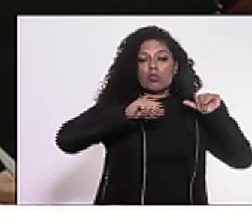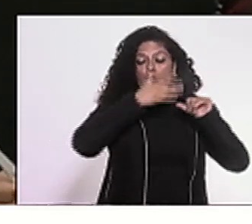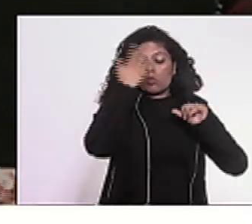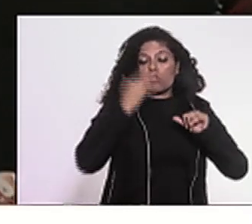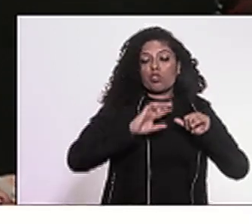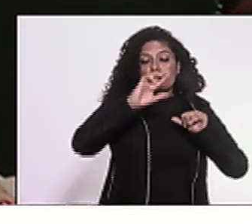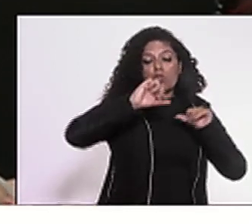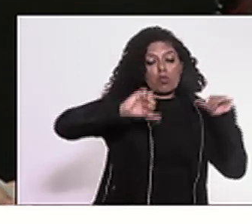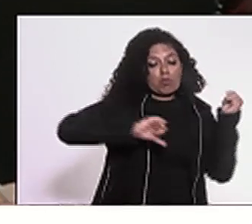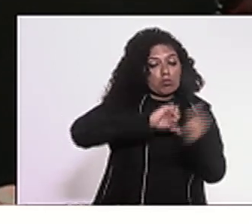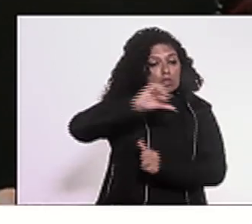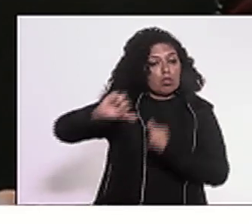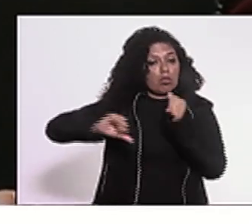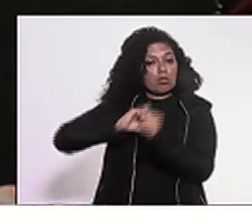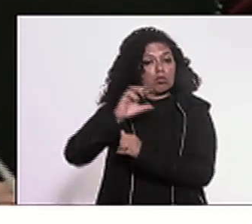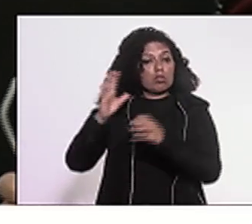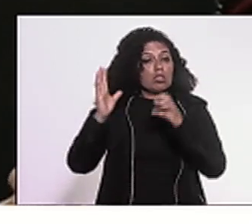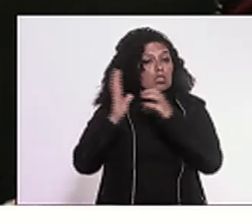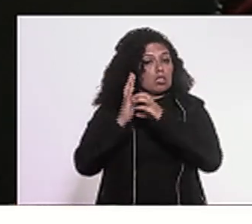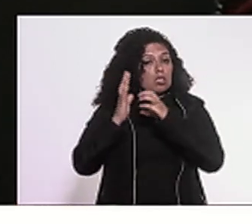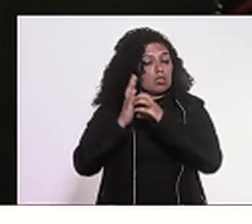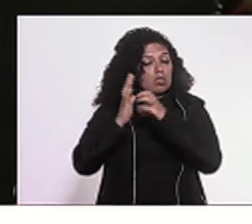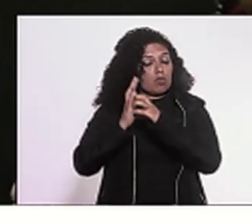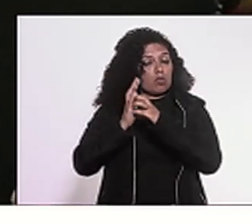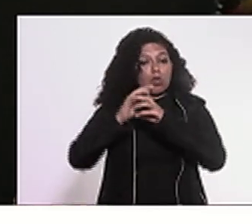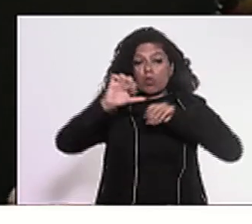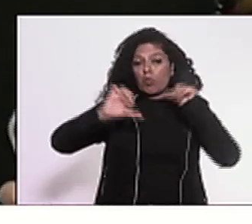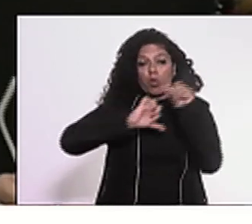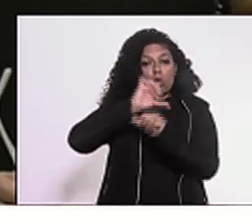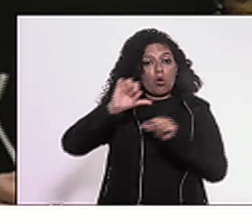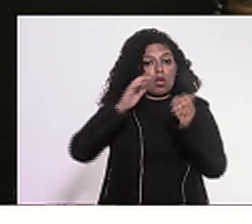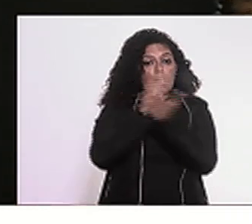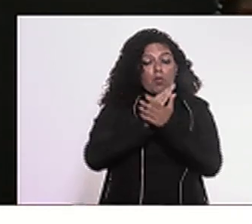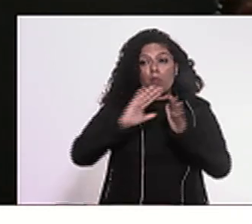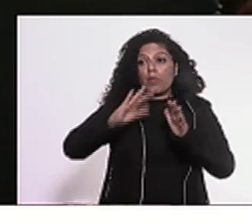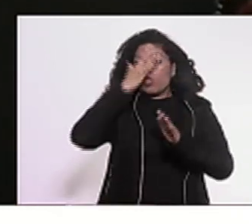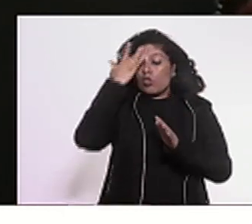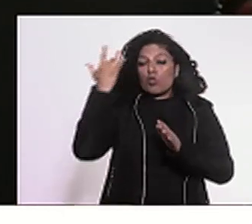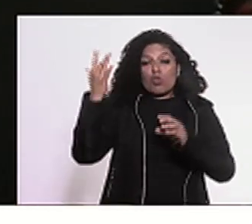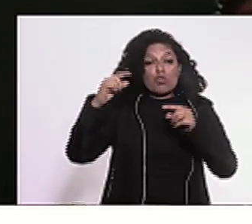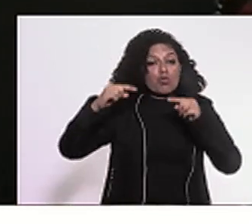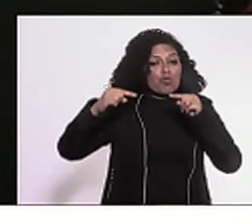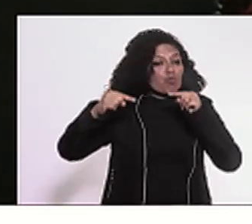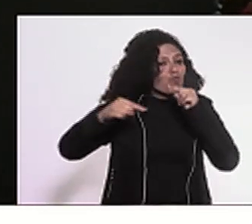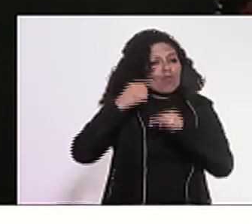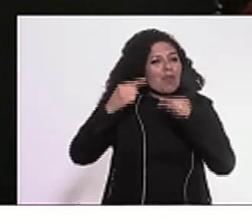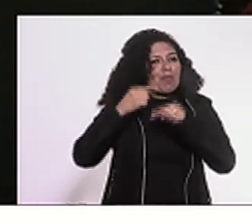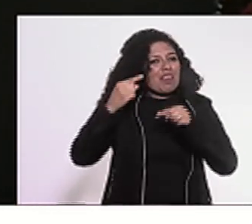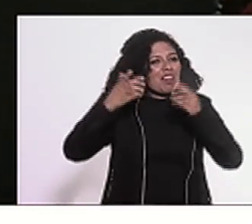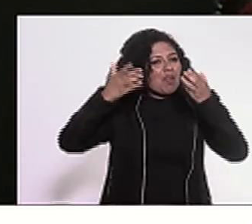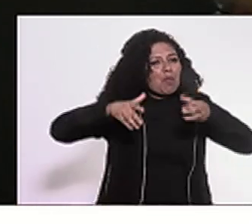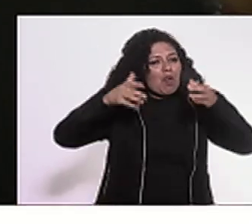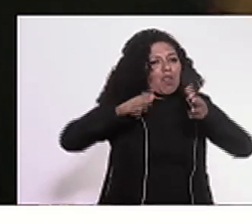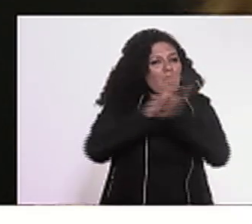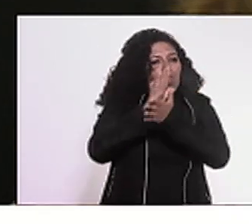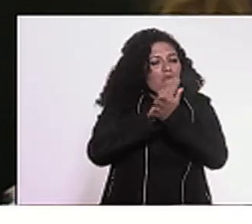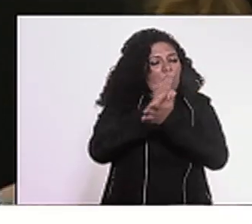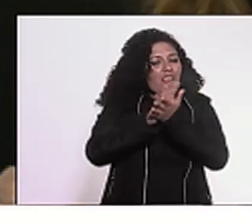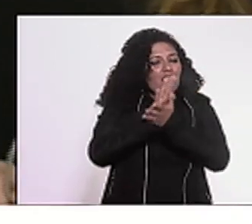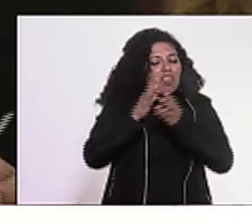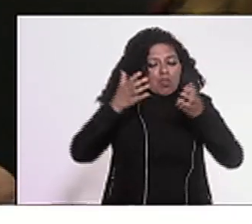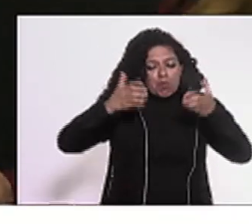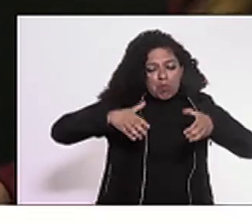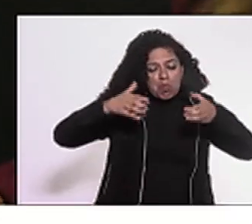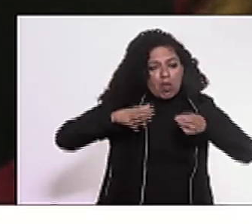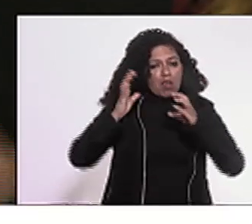os servidores de carreira, colocando cargos comissionados, pessoas de fora que não têm relação nenhuma com o serviço público. O